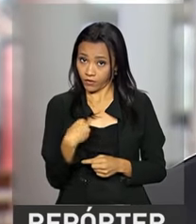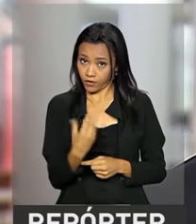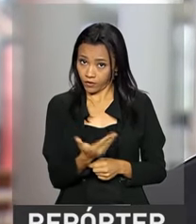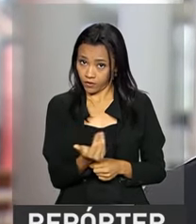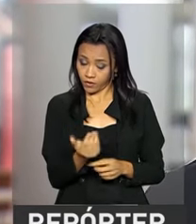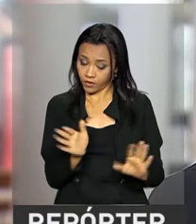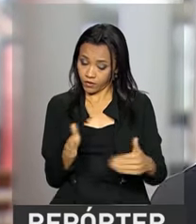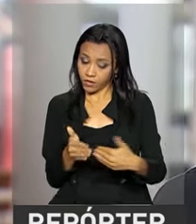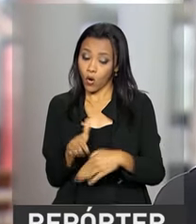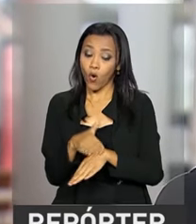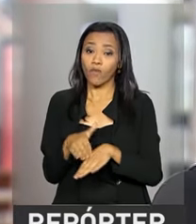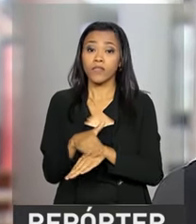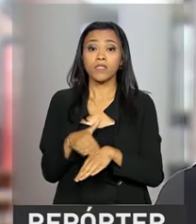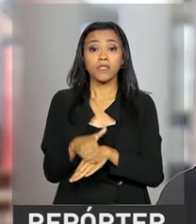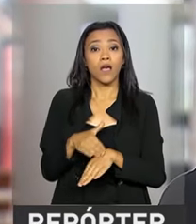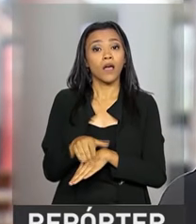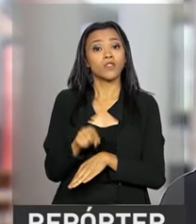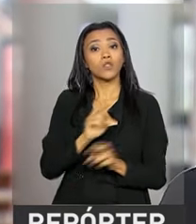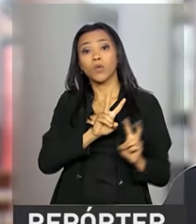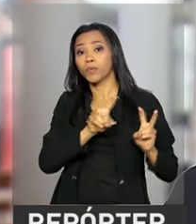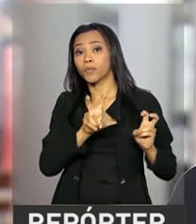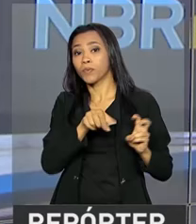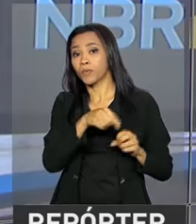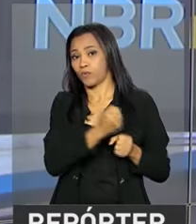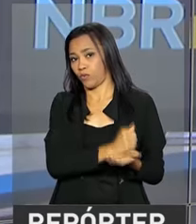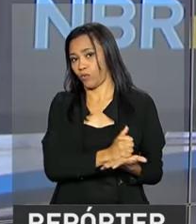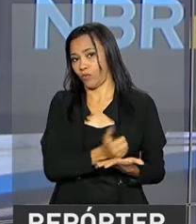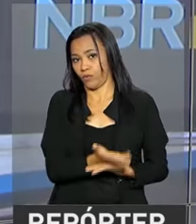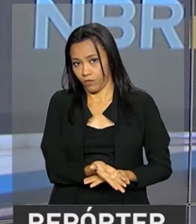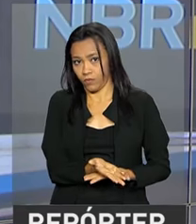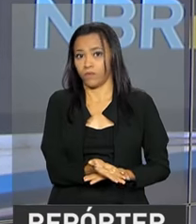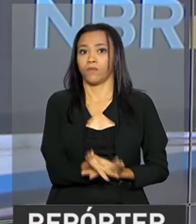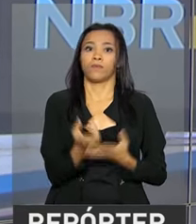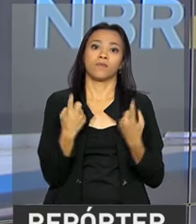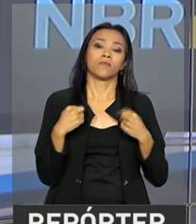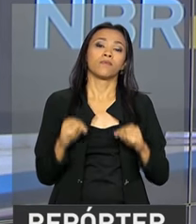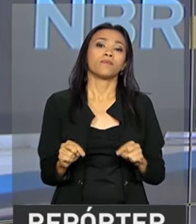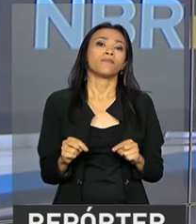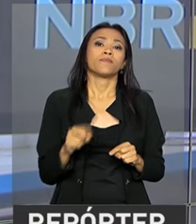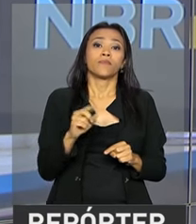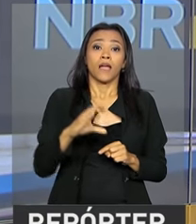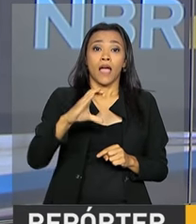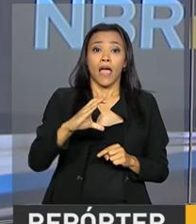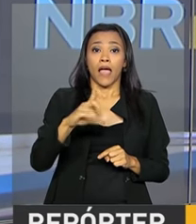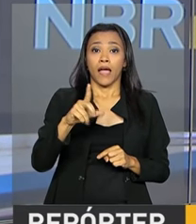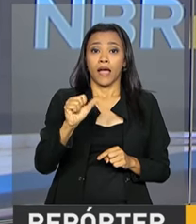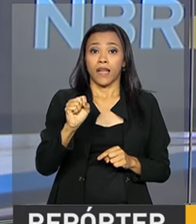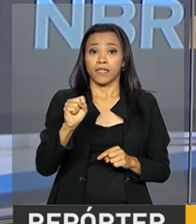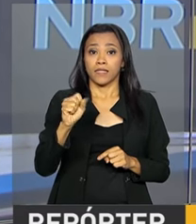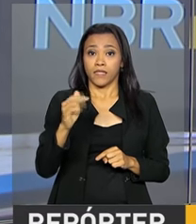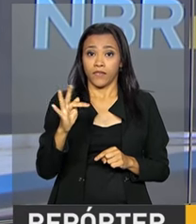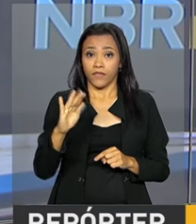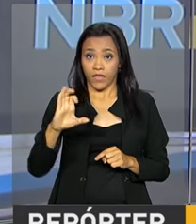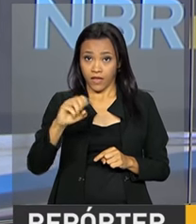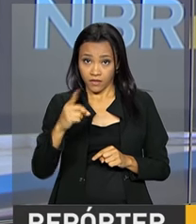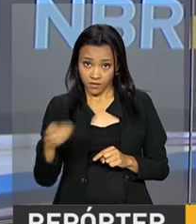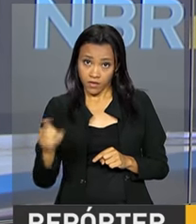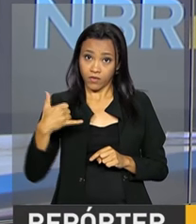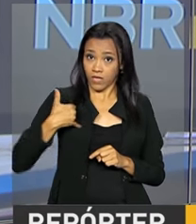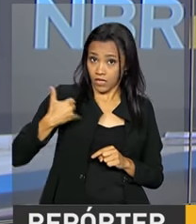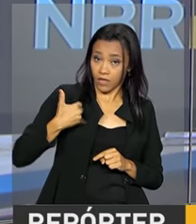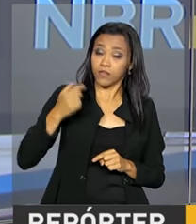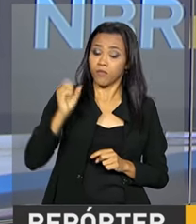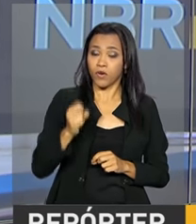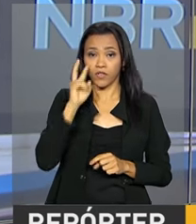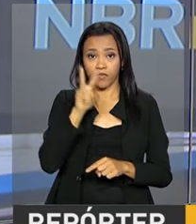e ver como que aquilo impactou os seus filhos. Olha, a classificação etária pode ser conferida na página do jogo